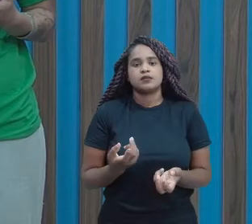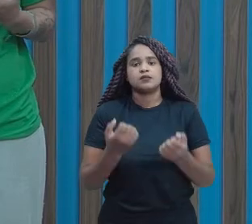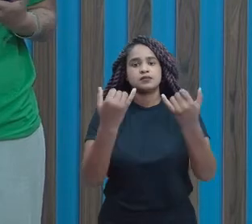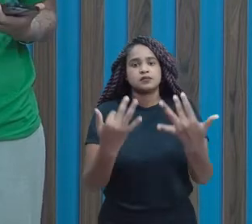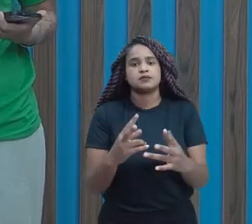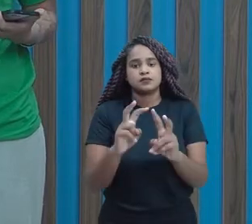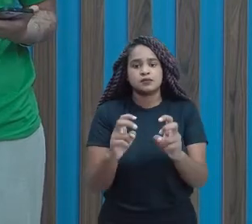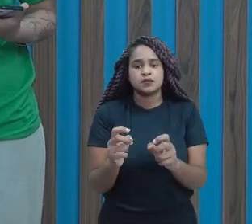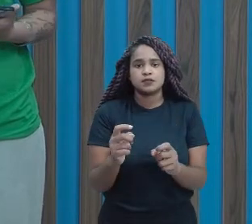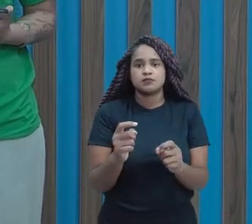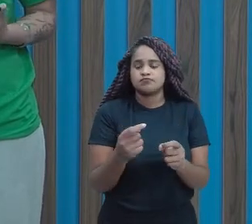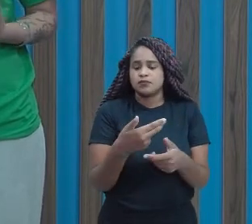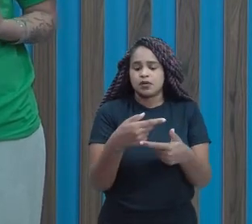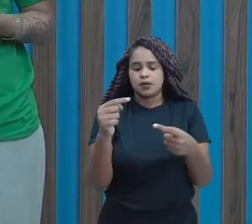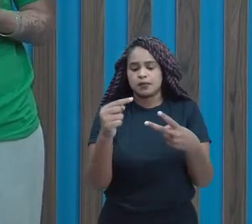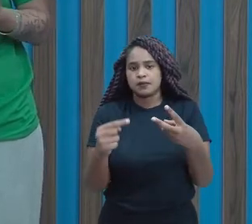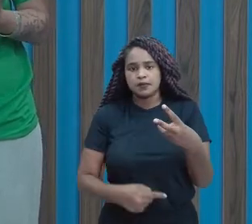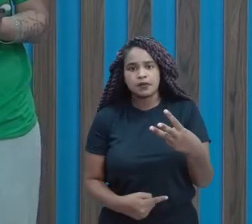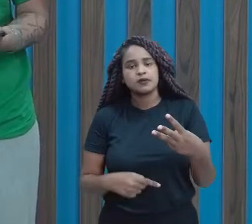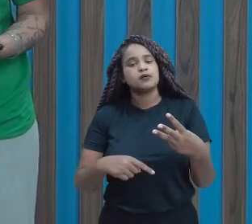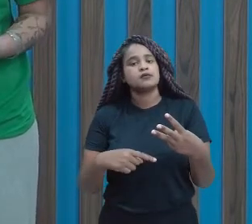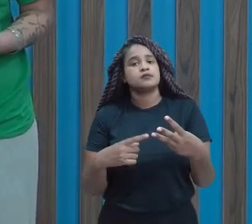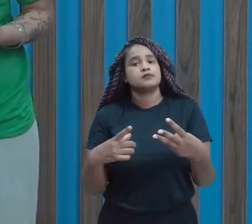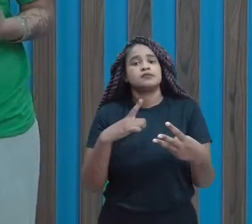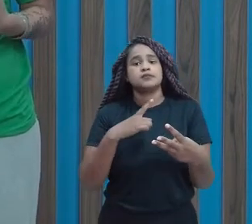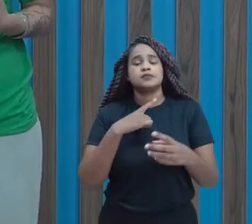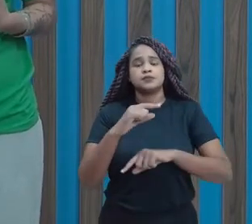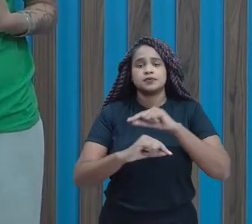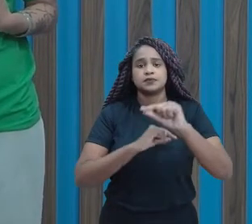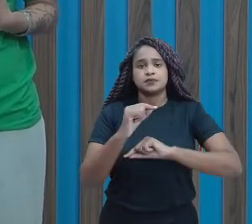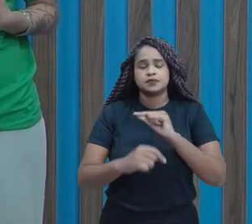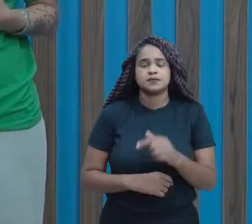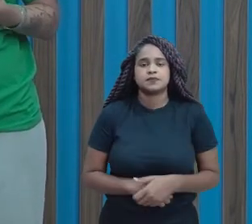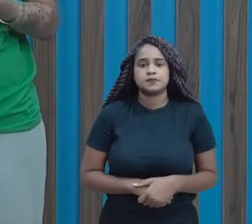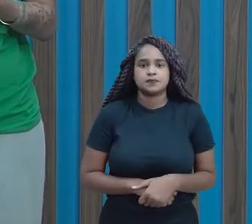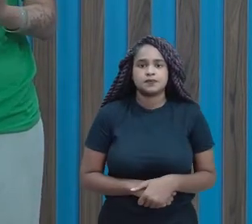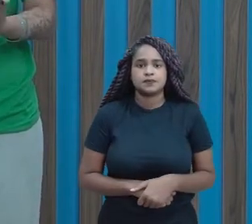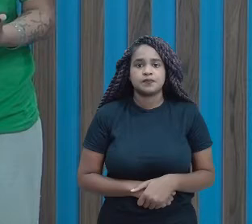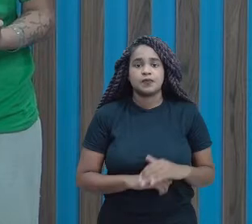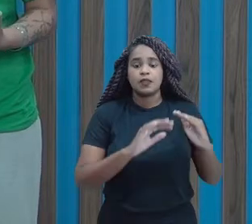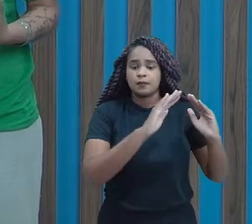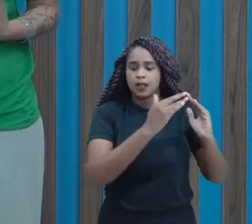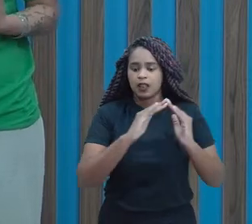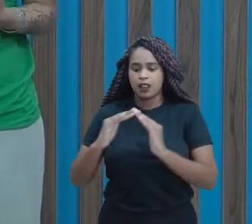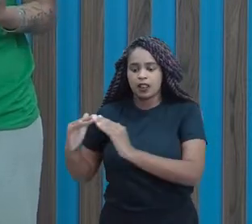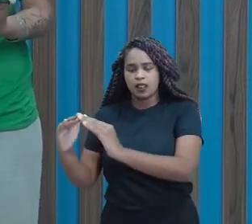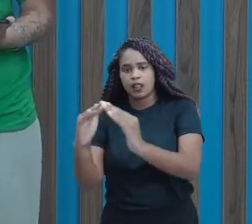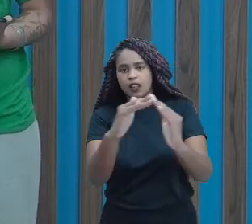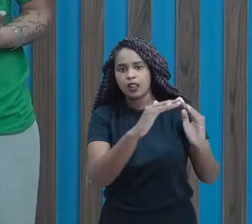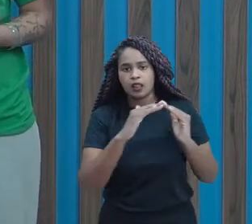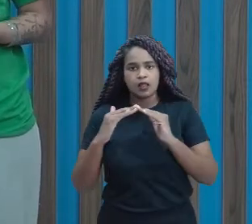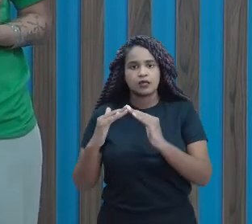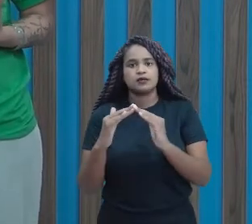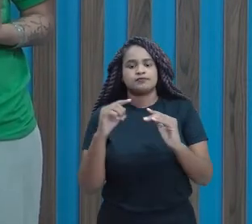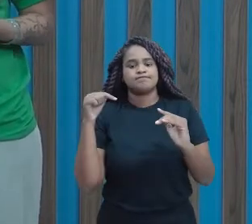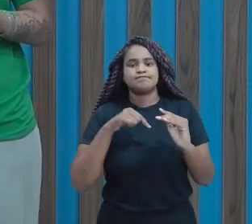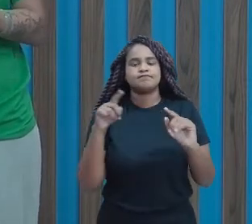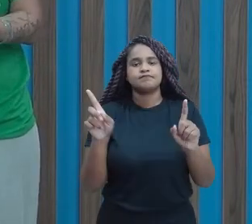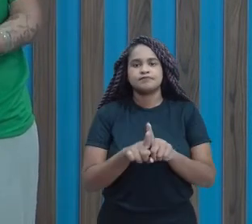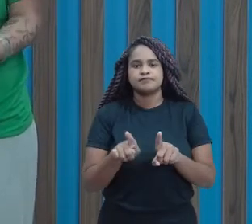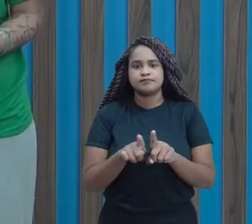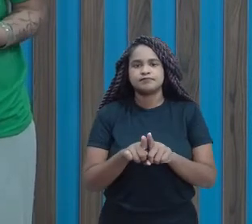a gente sabe que essas comunidades, né, a periferia, as favelas, elas